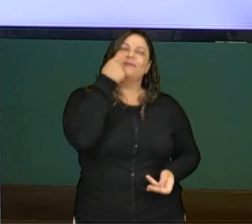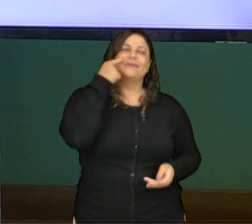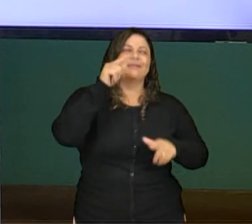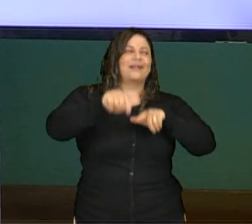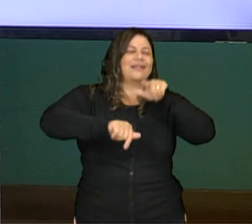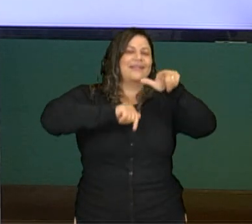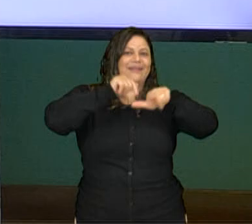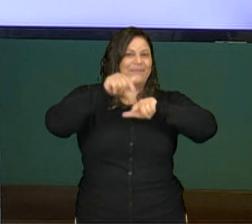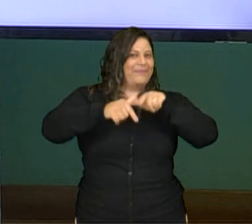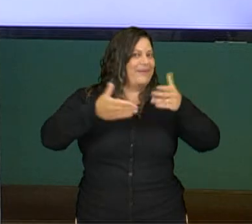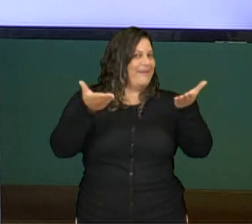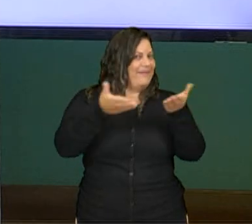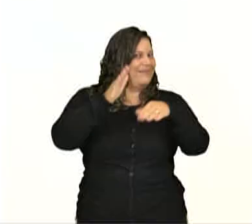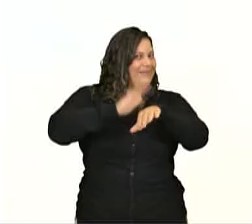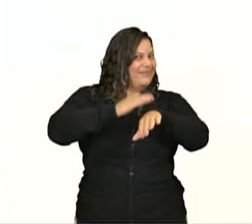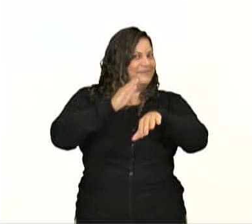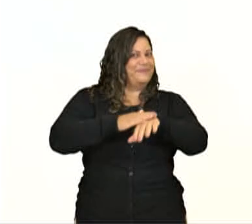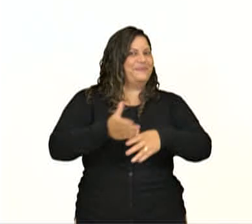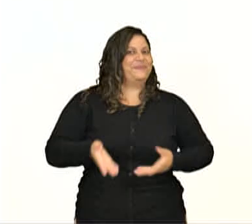Trabalho, mãos à obra.